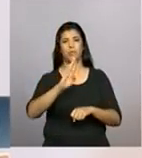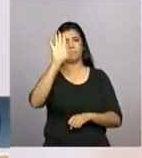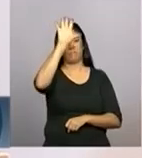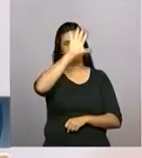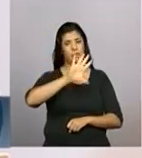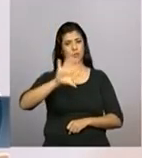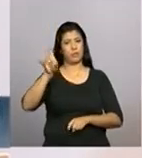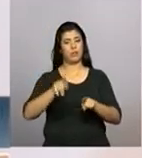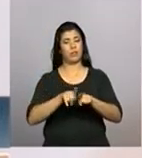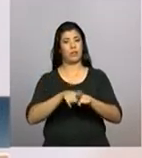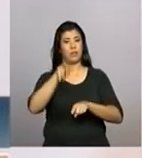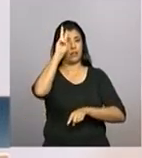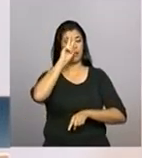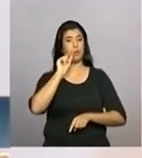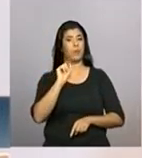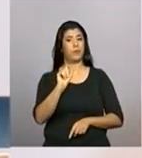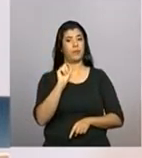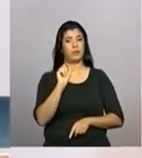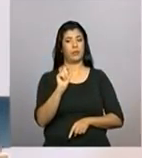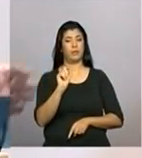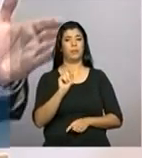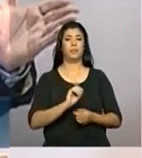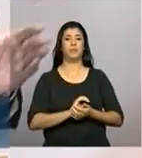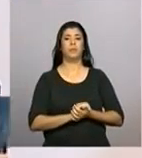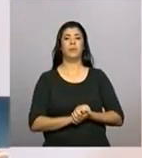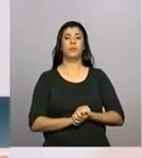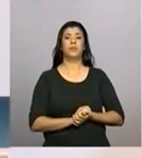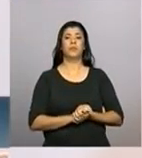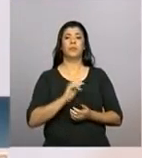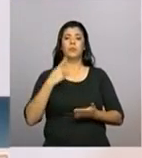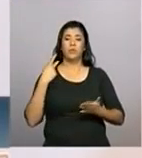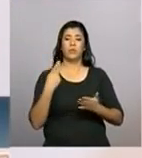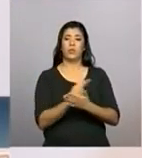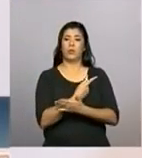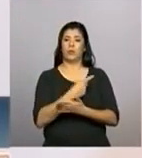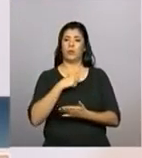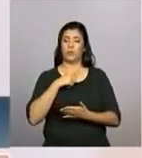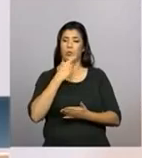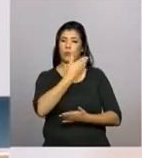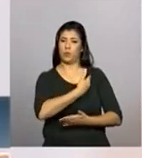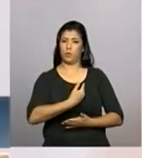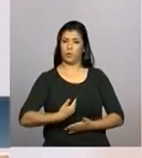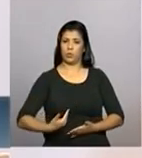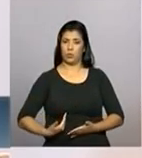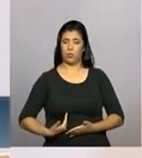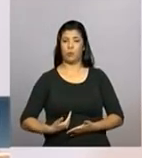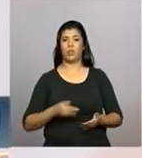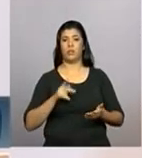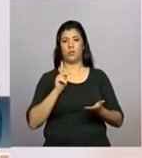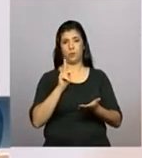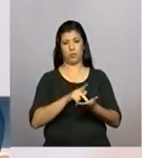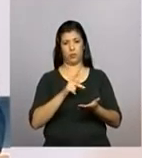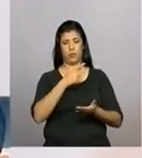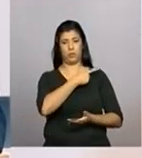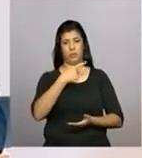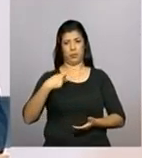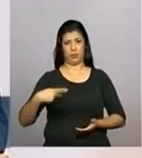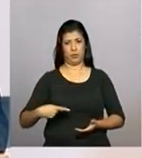também aqui lembrar que durante essa gestão do governo da